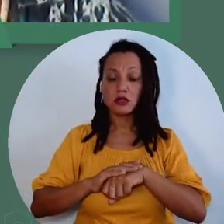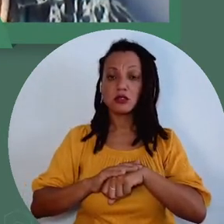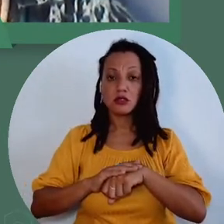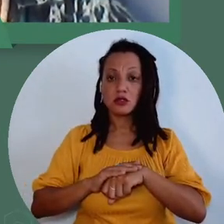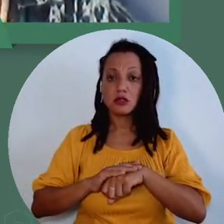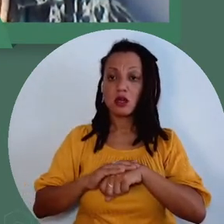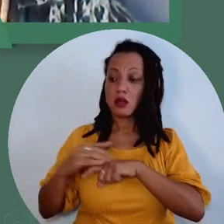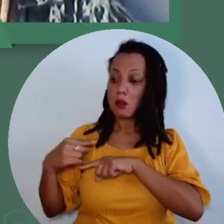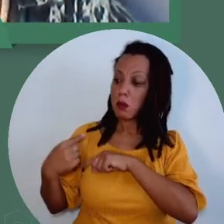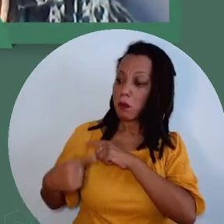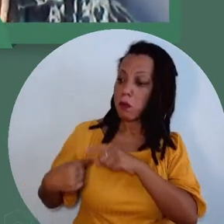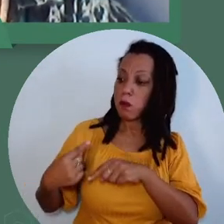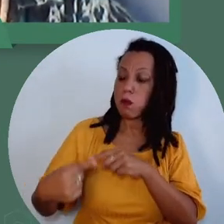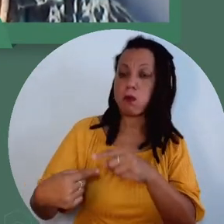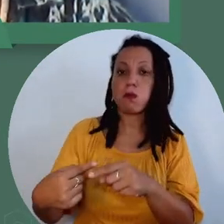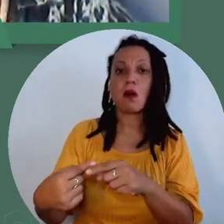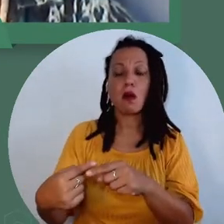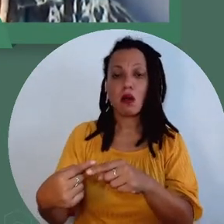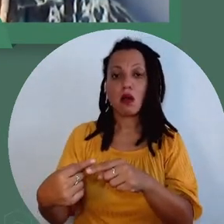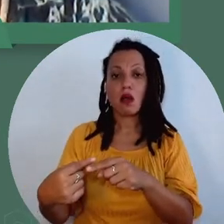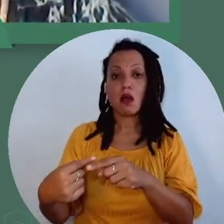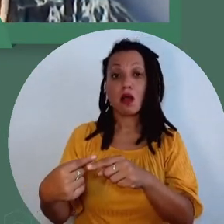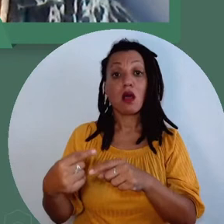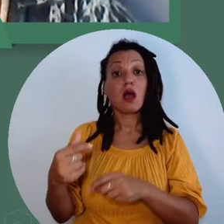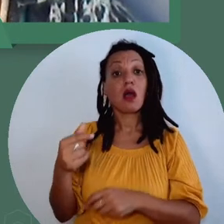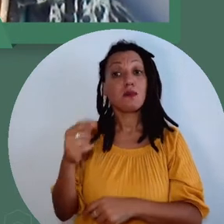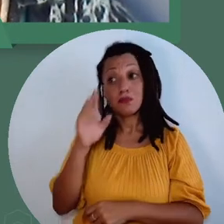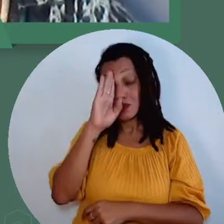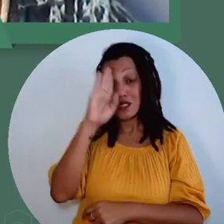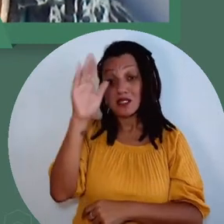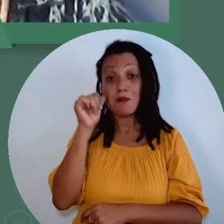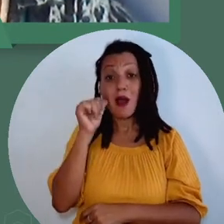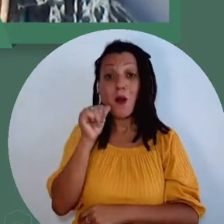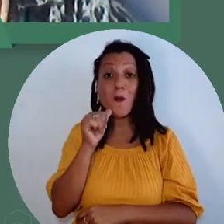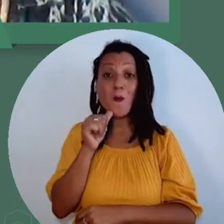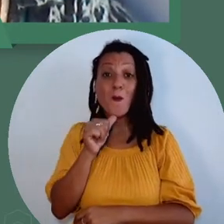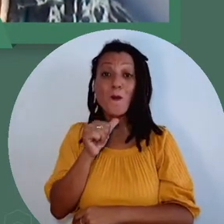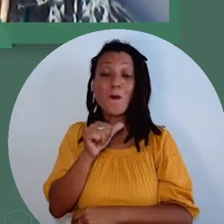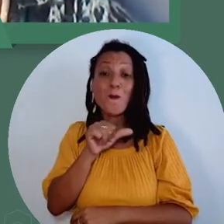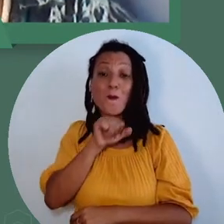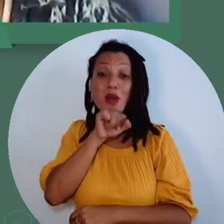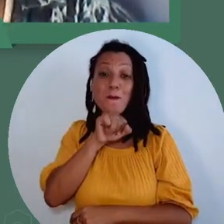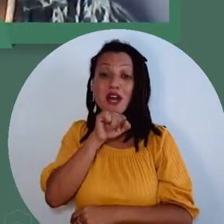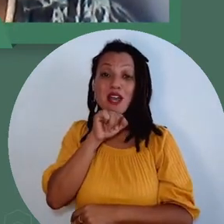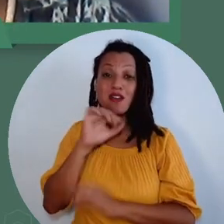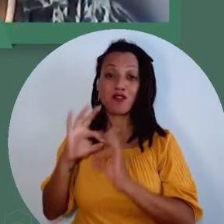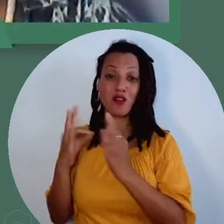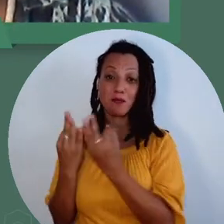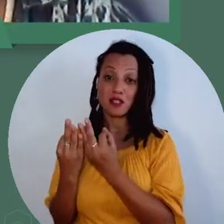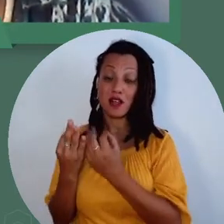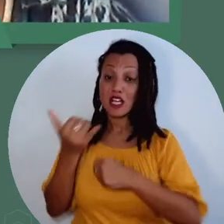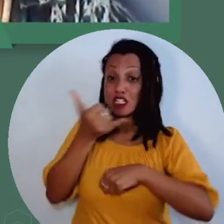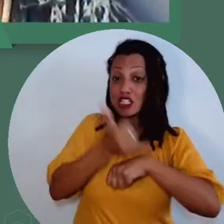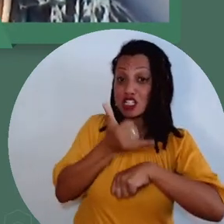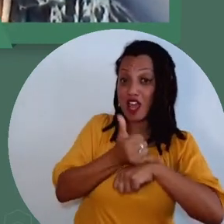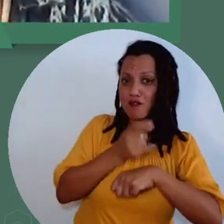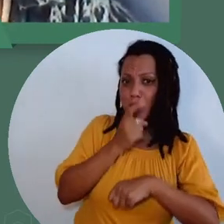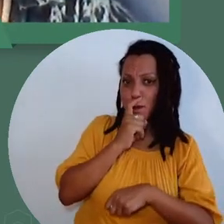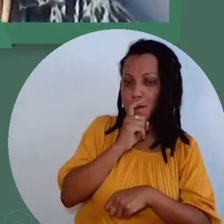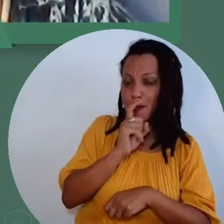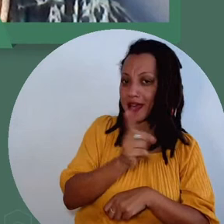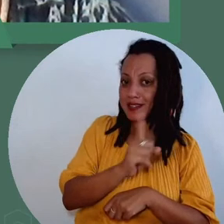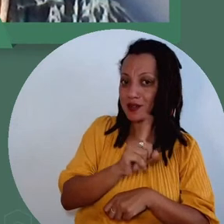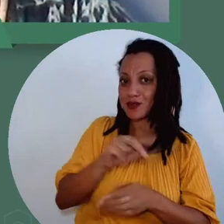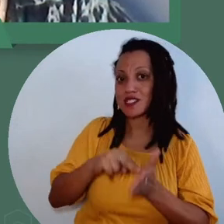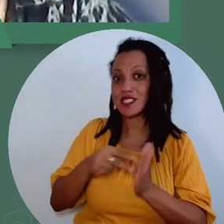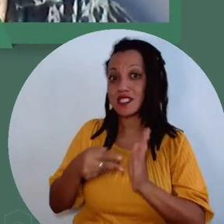o parentesco conta-se pela linha materna e o chefe da família não é o pai, mas o